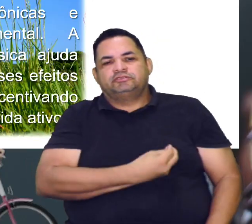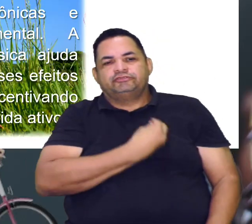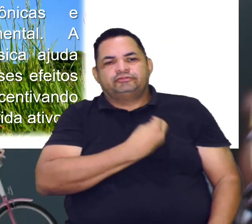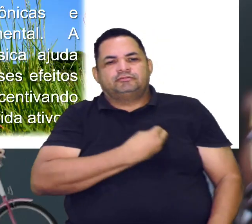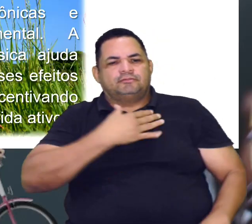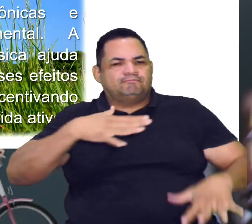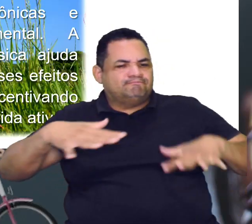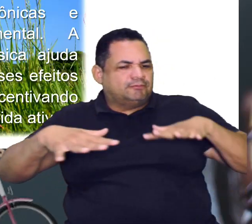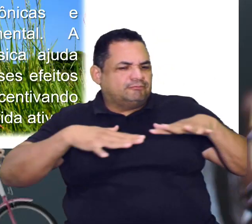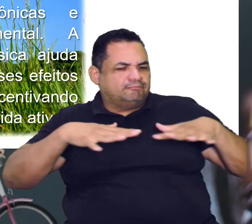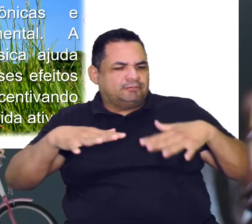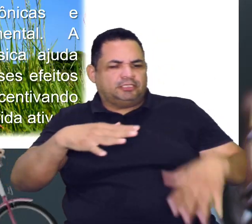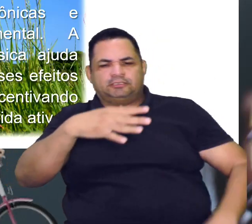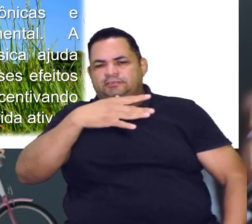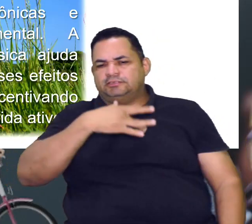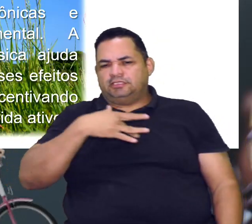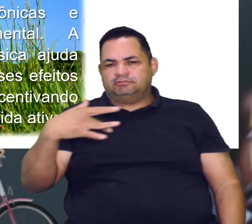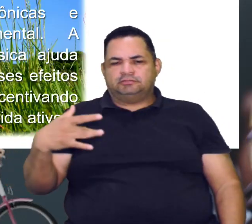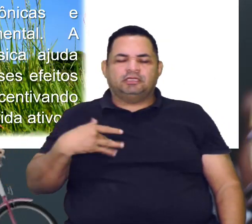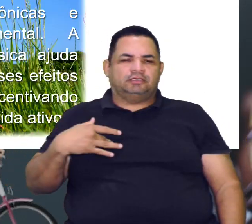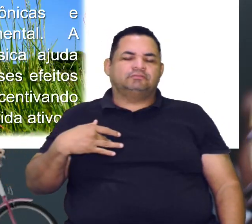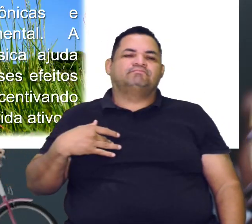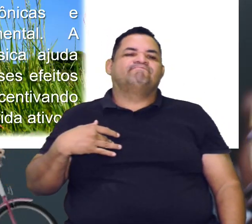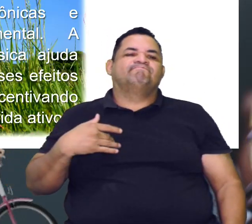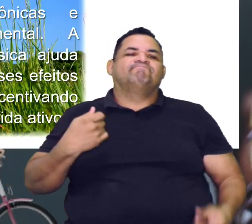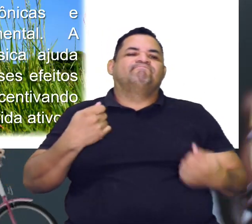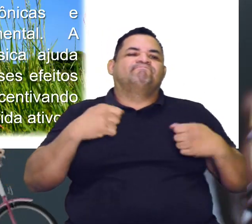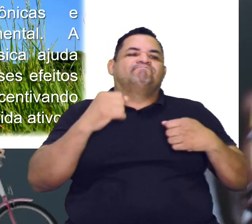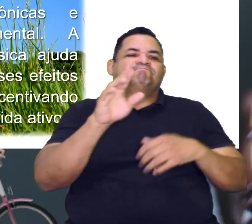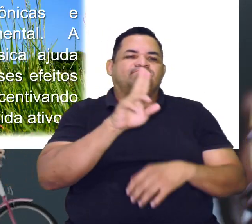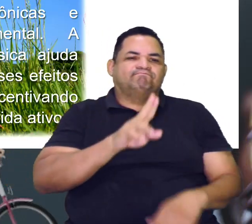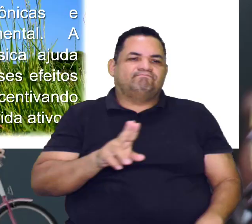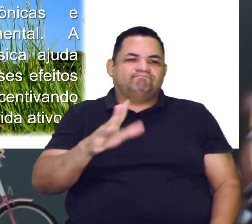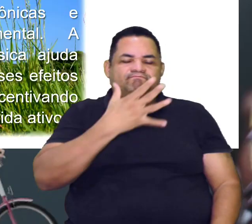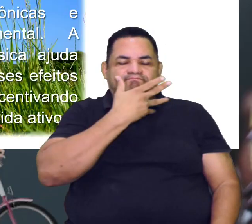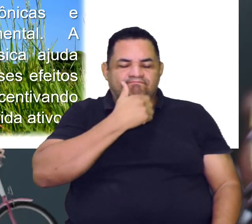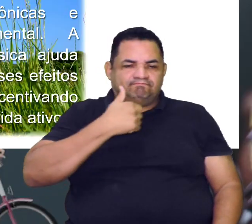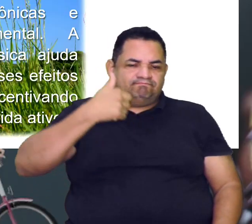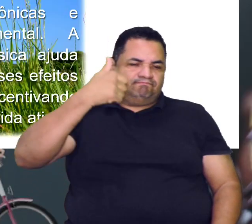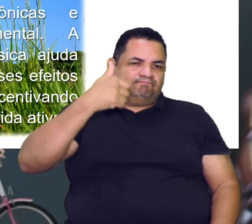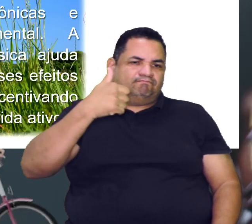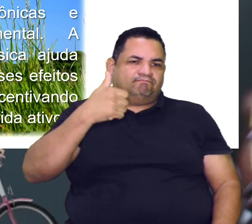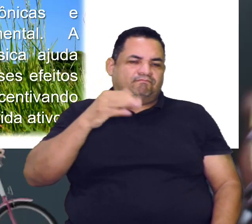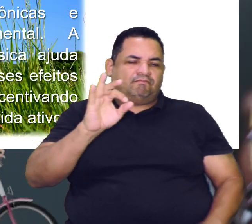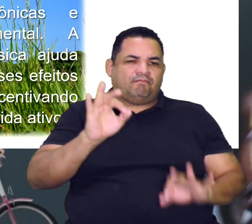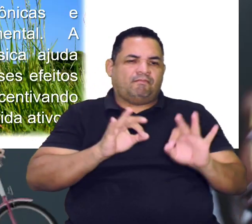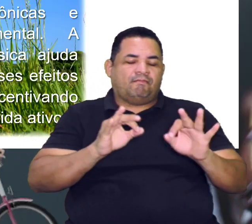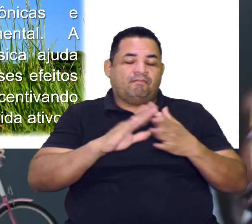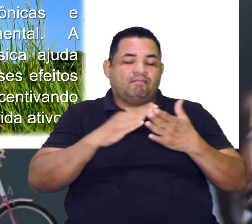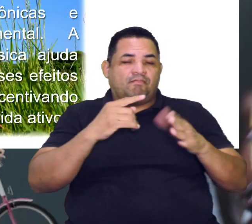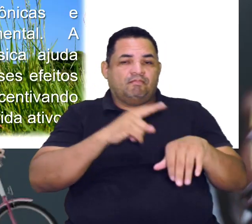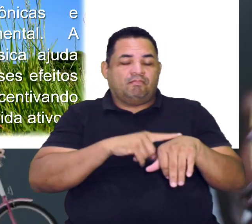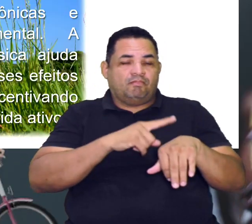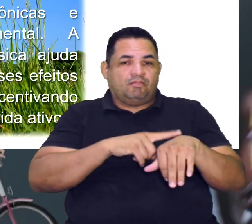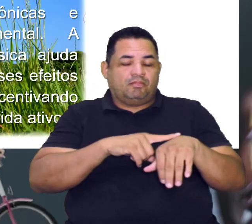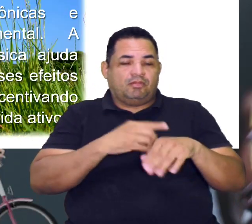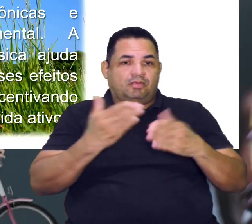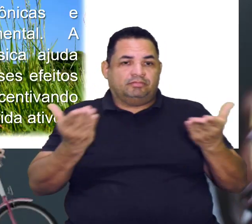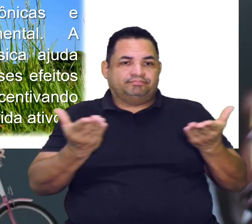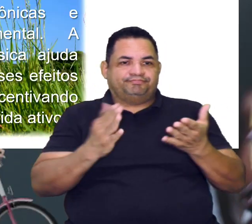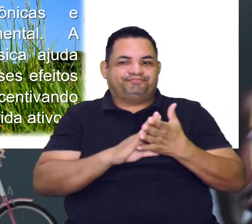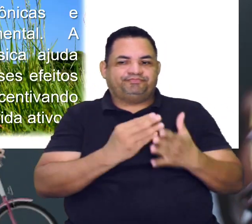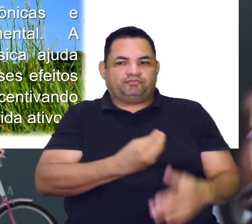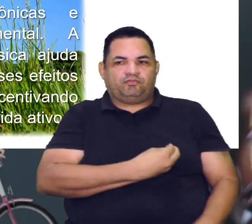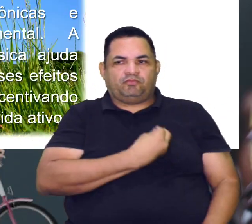ativo, um estilo de vida mais saudável, né? Para que você possa usufruir melhor aí desse momento em que você